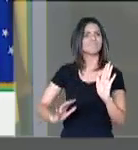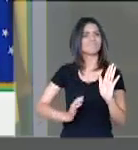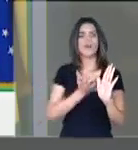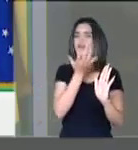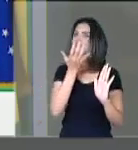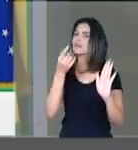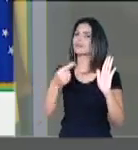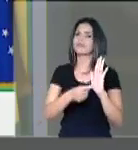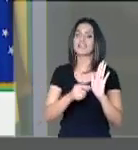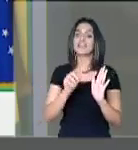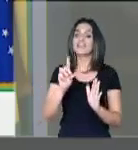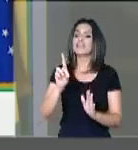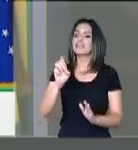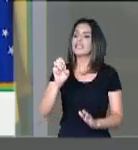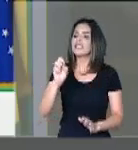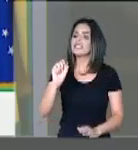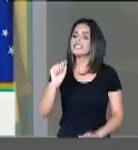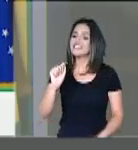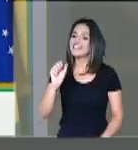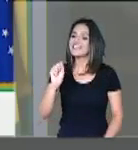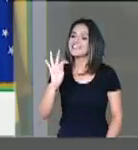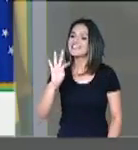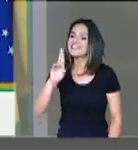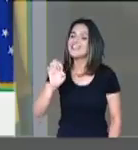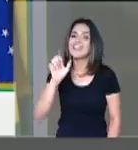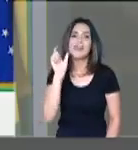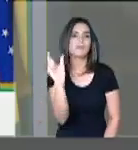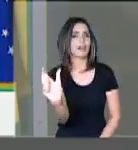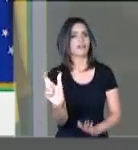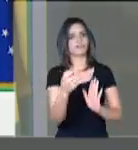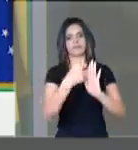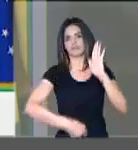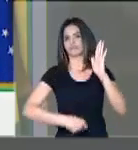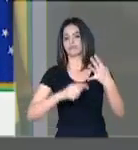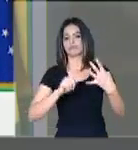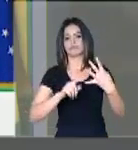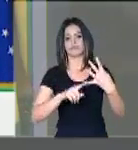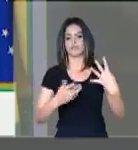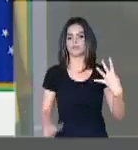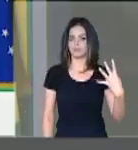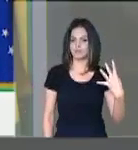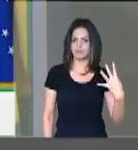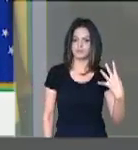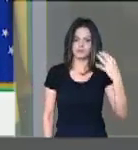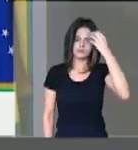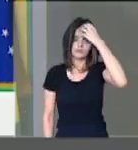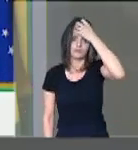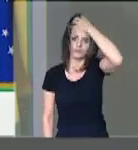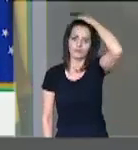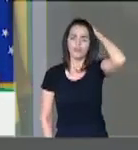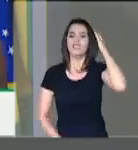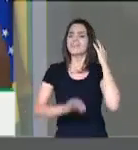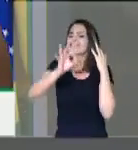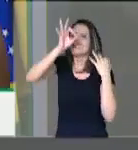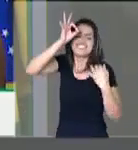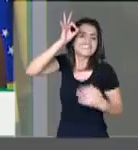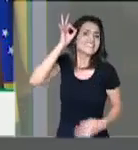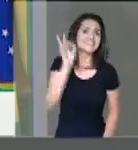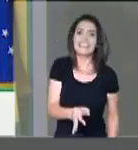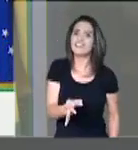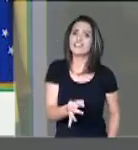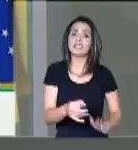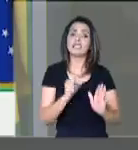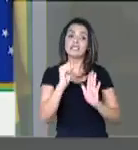não tem outra palavra pra falar do último texto e sem dúvida eles